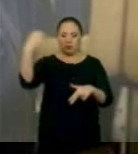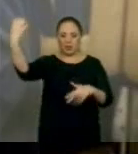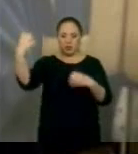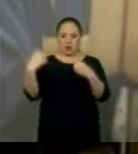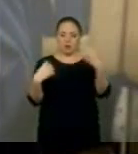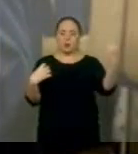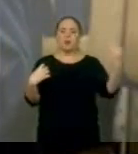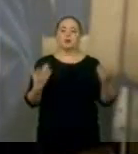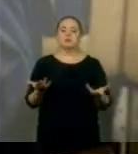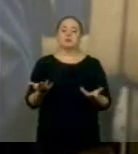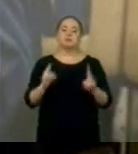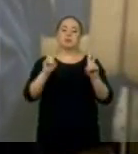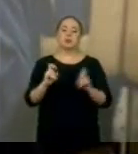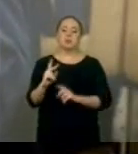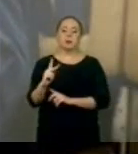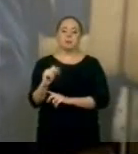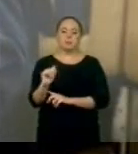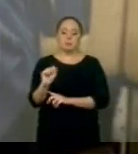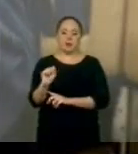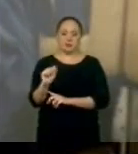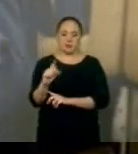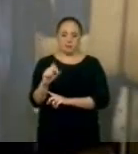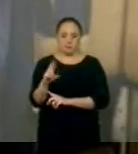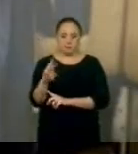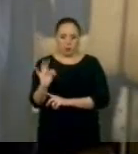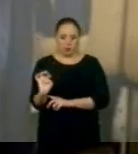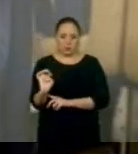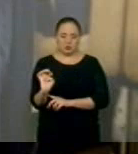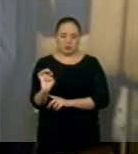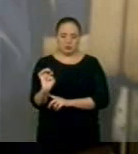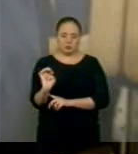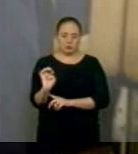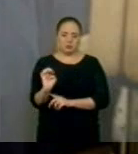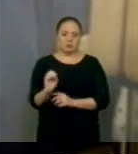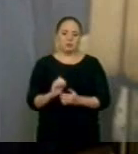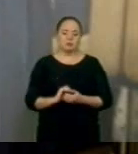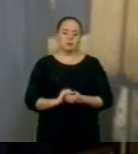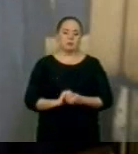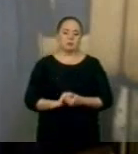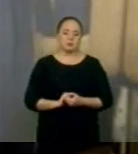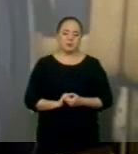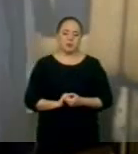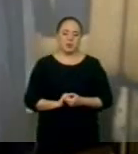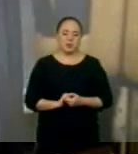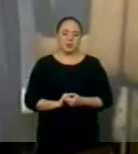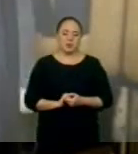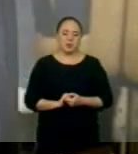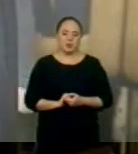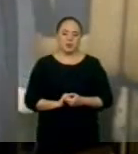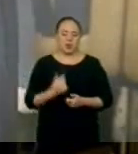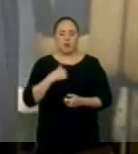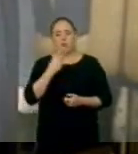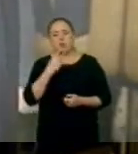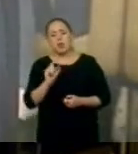refere a passaportes, à retenção de passaportes. Eu diria que essa